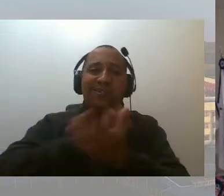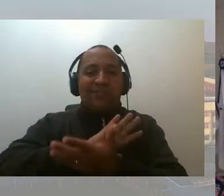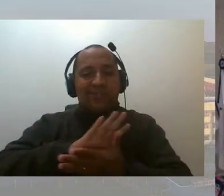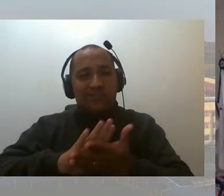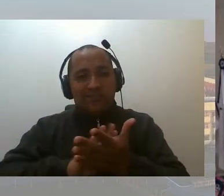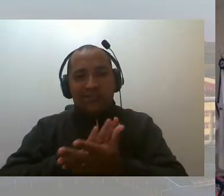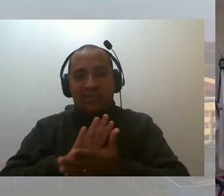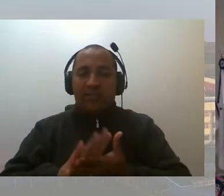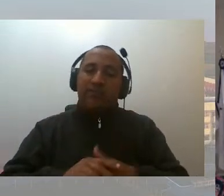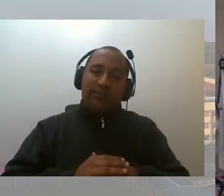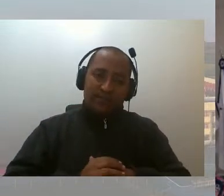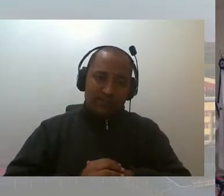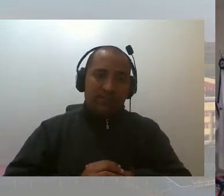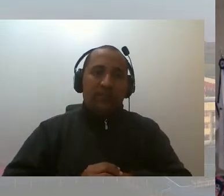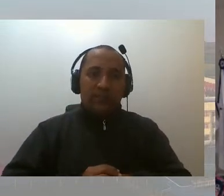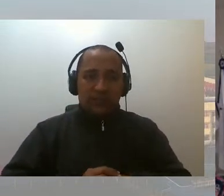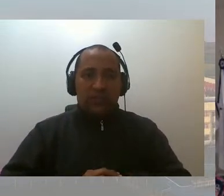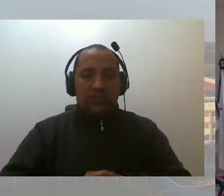com base.